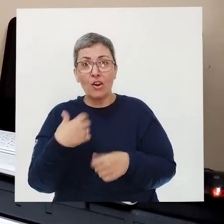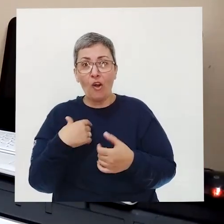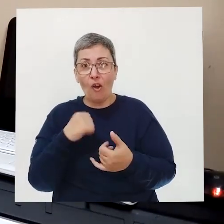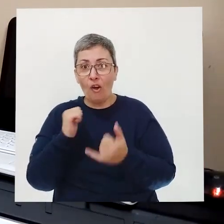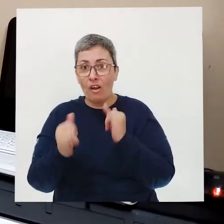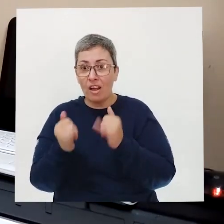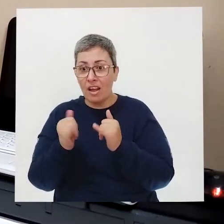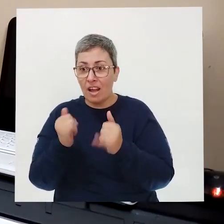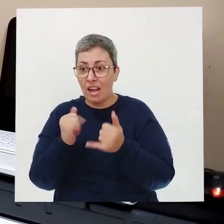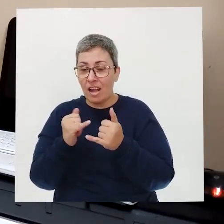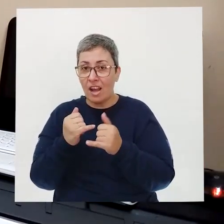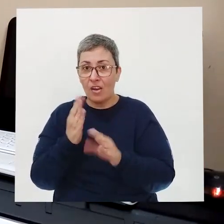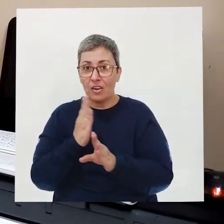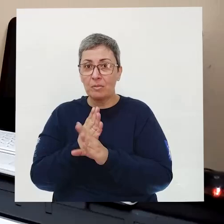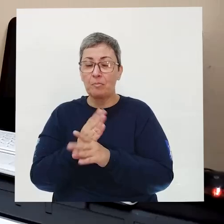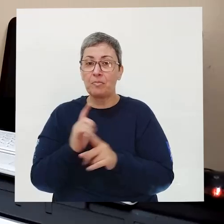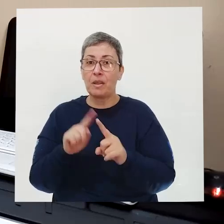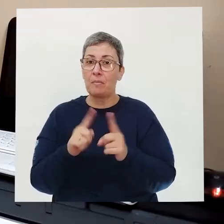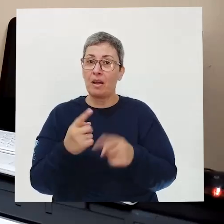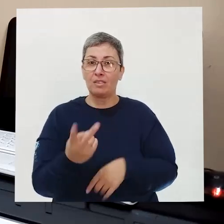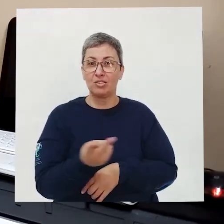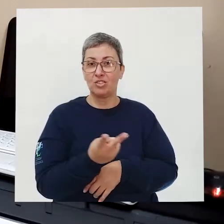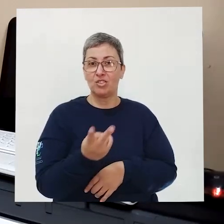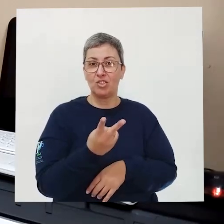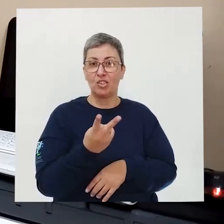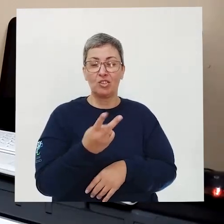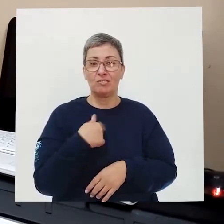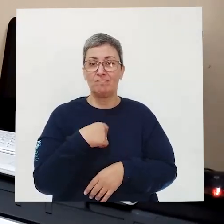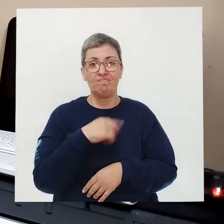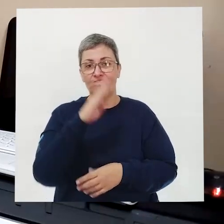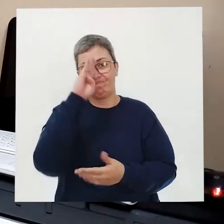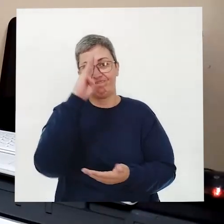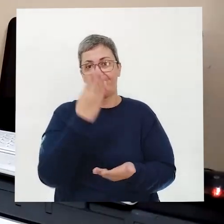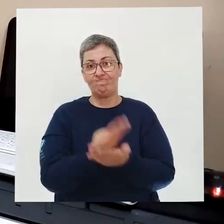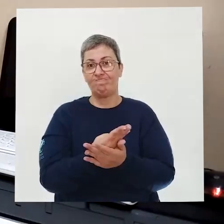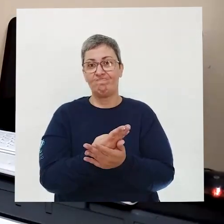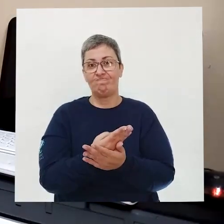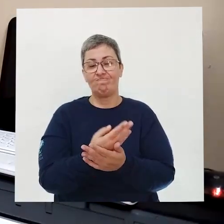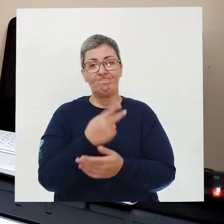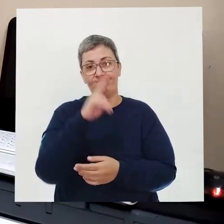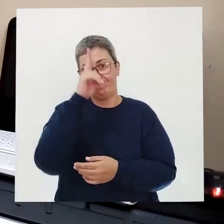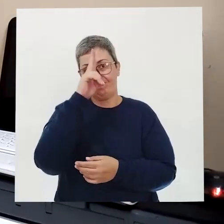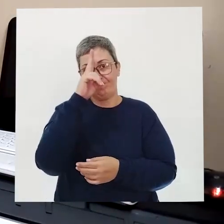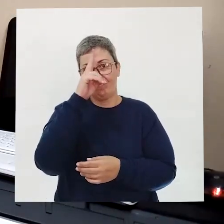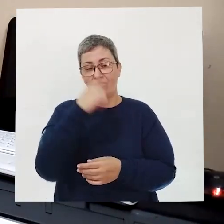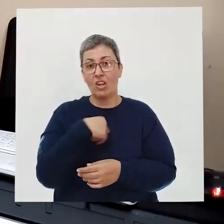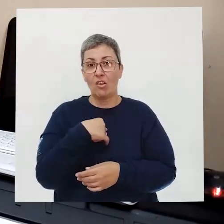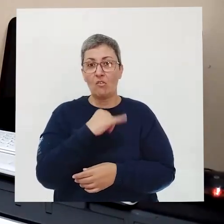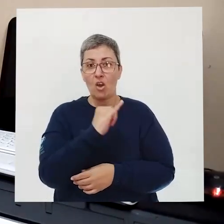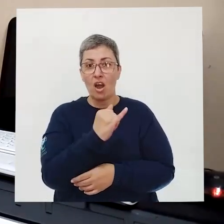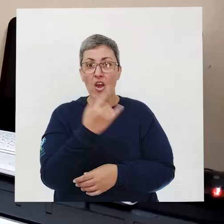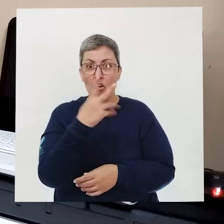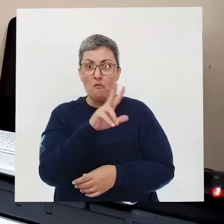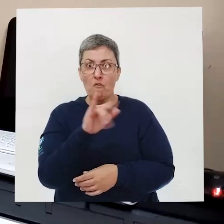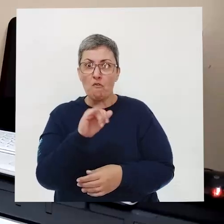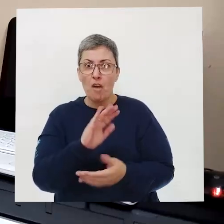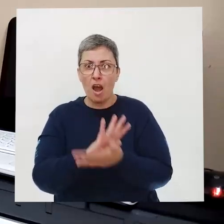descobertas. Contudo, seus companheiros não acreditaram na sua história e ameaçaram até